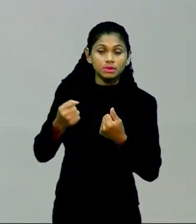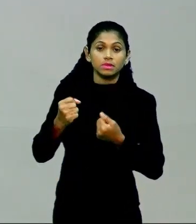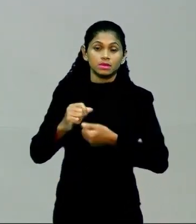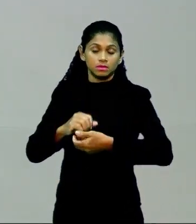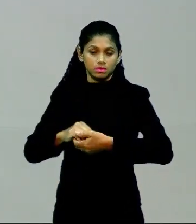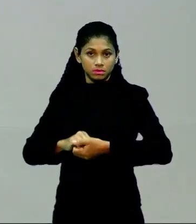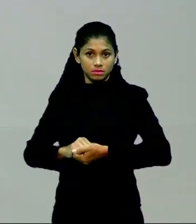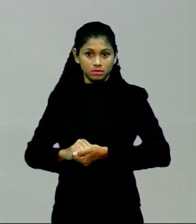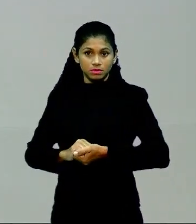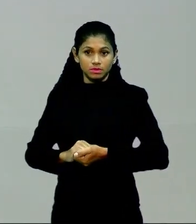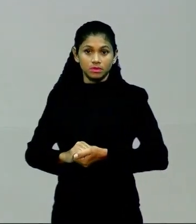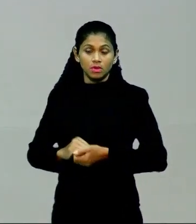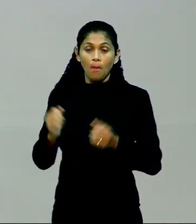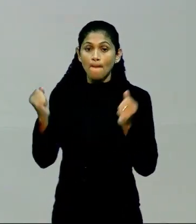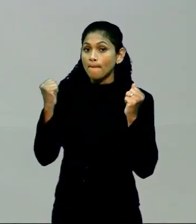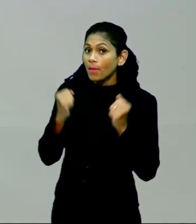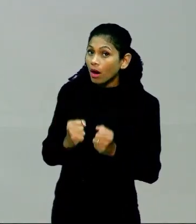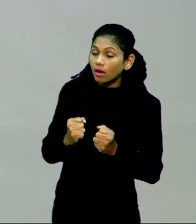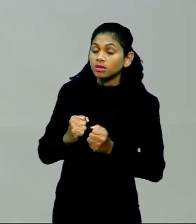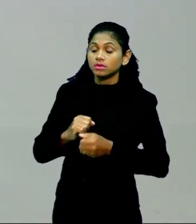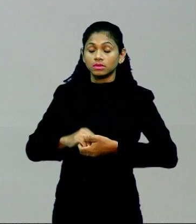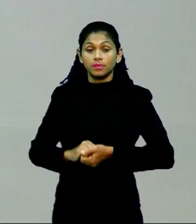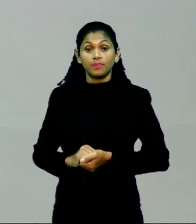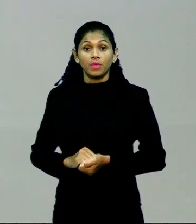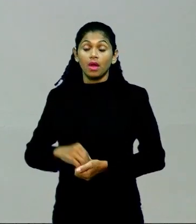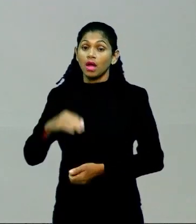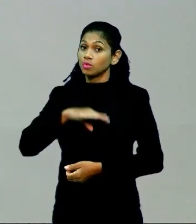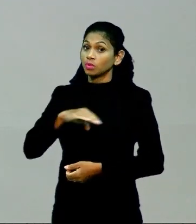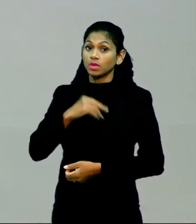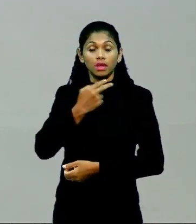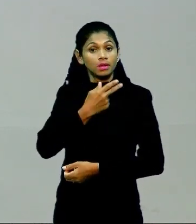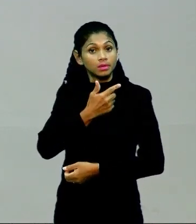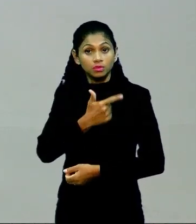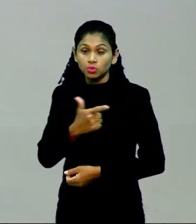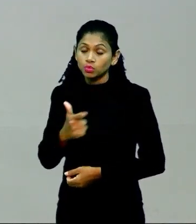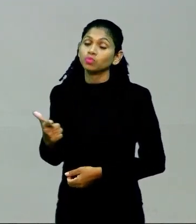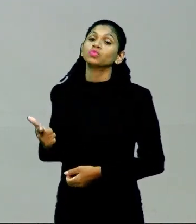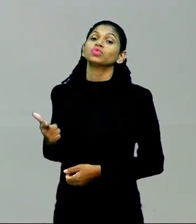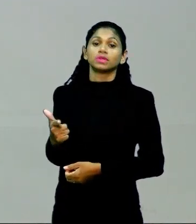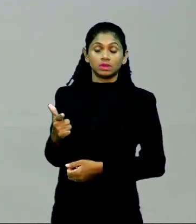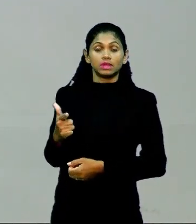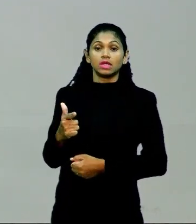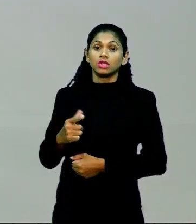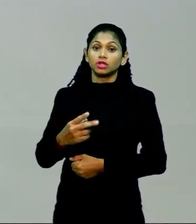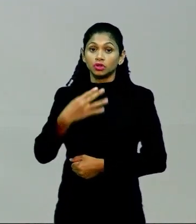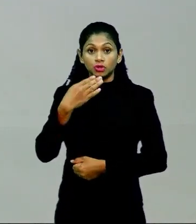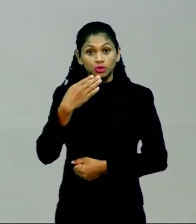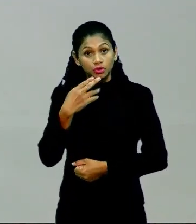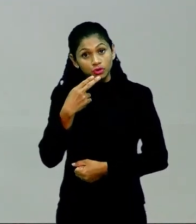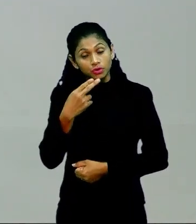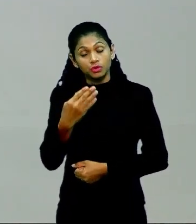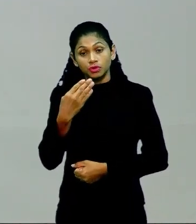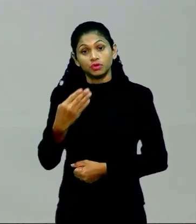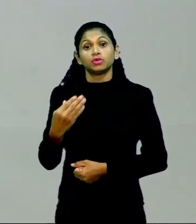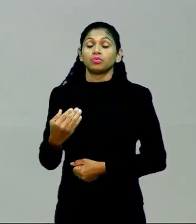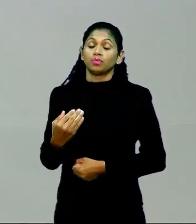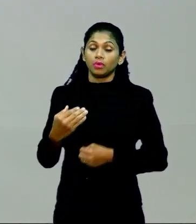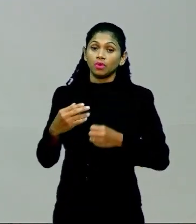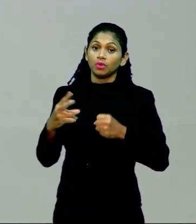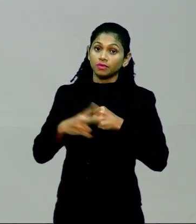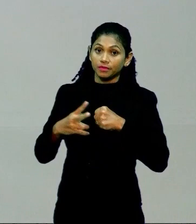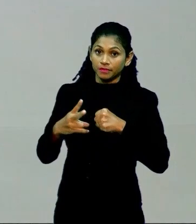Lembrando também que na língua portuguesa nós não temos esses verbos modais, ok? Então, ele somente será traduzido